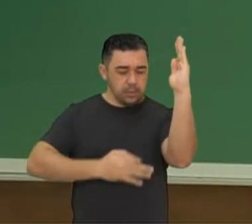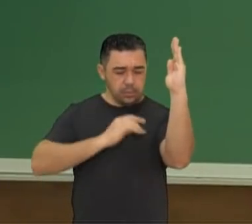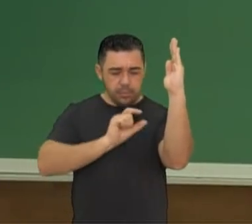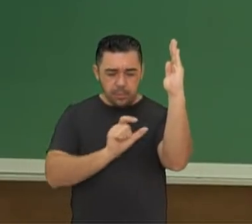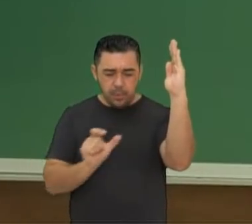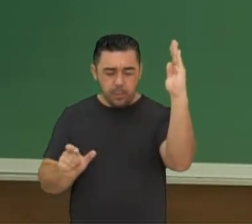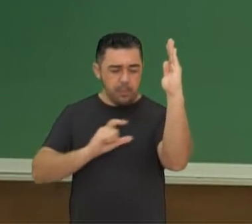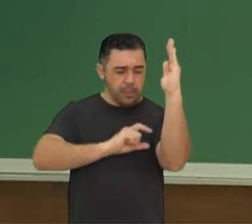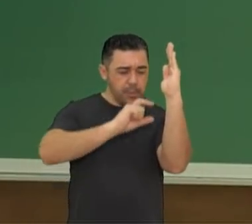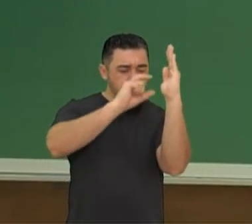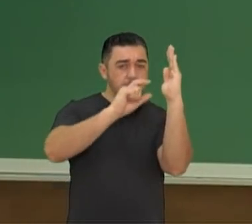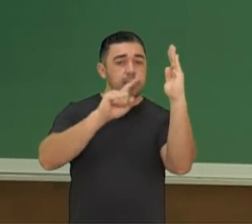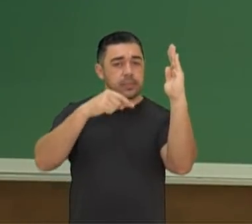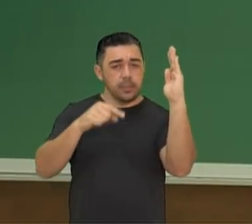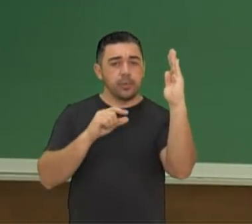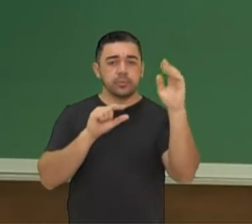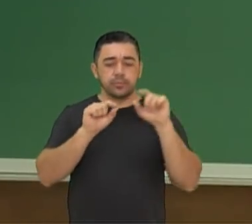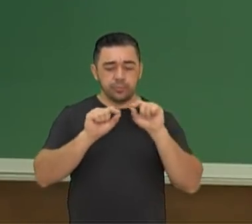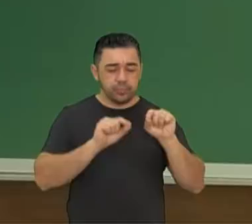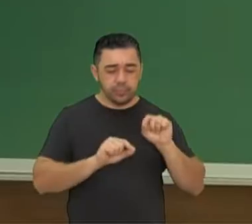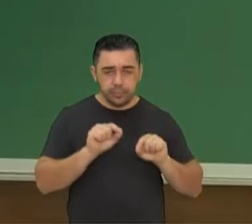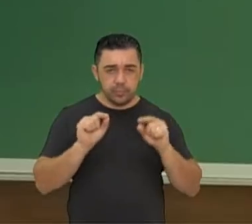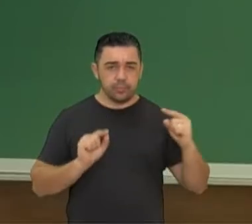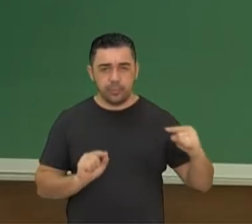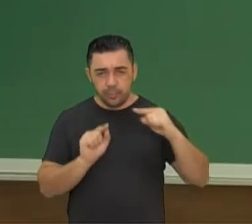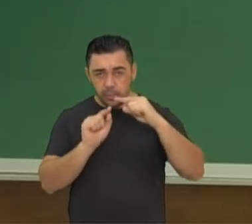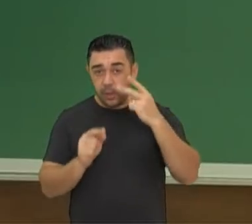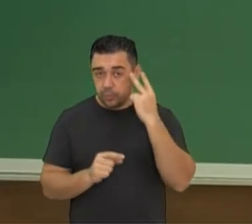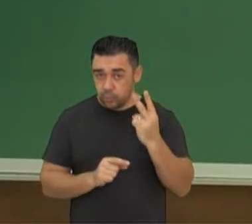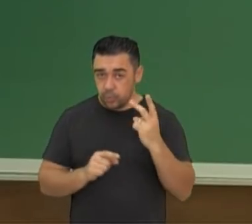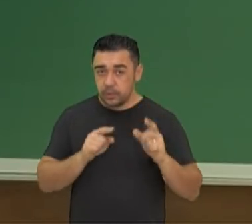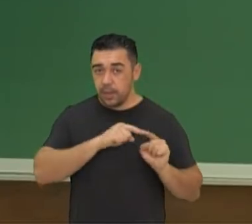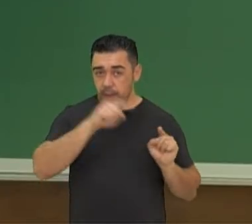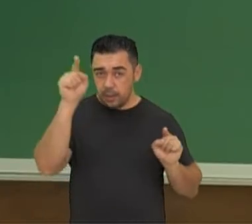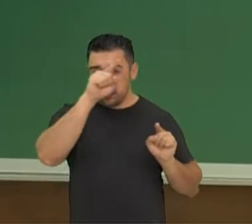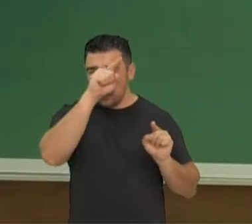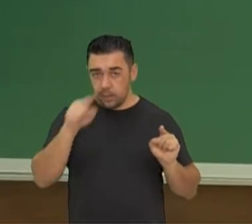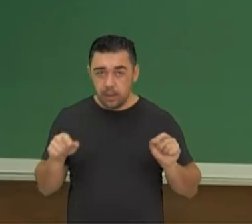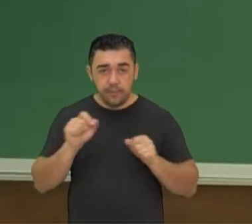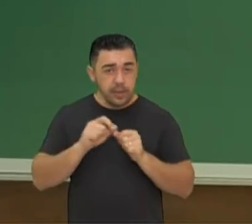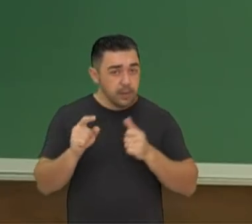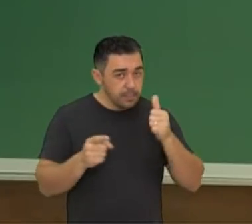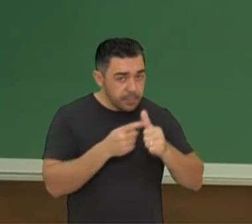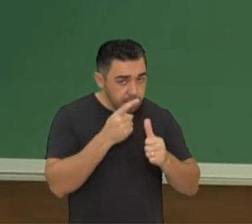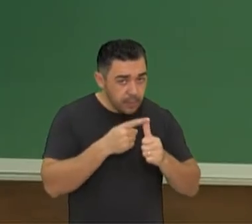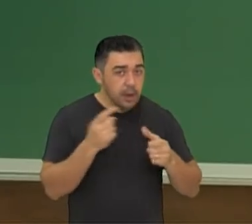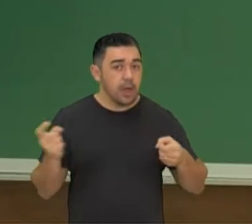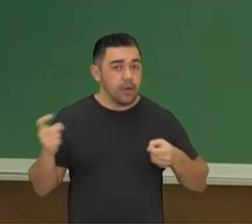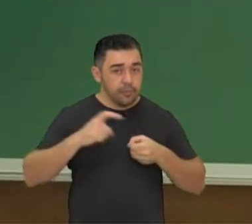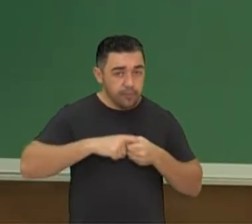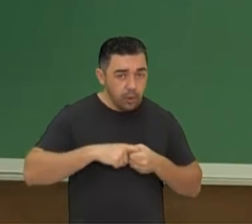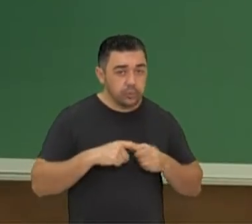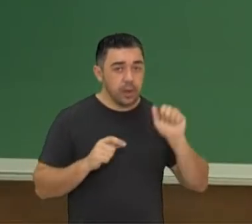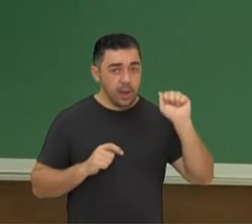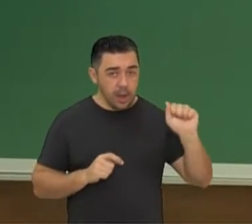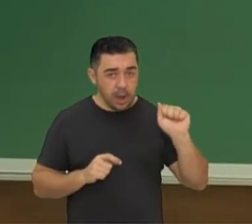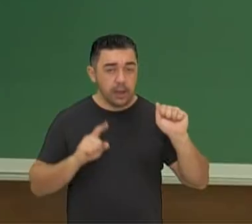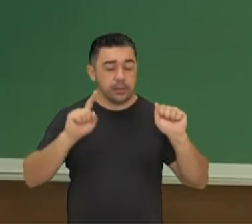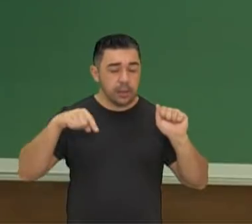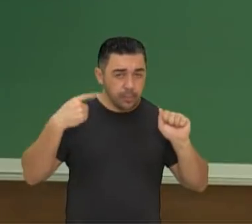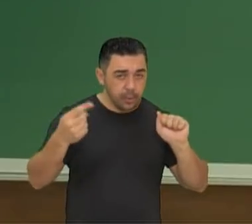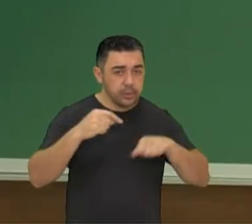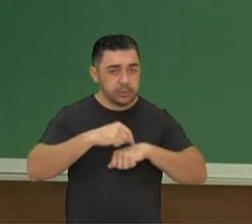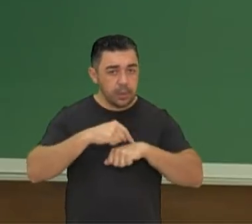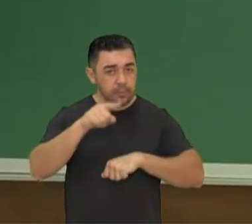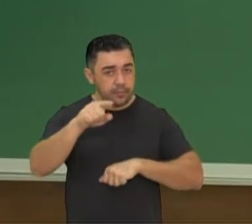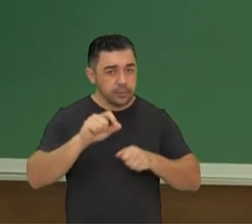para a gente marcar o gráfico das duas equações. Faça a primeira, eu volto para fazer com você a letra A e daí eu te dou mais um tempinho para fazer a